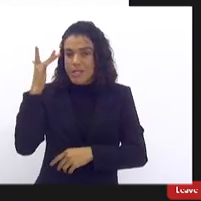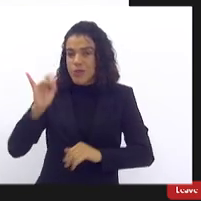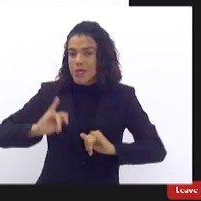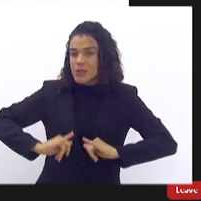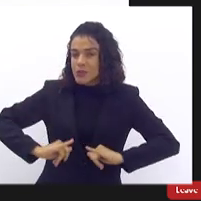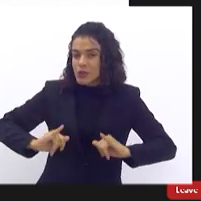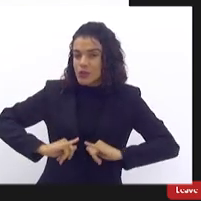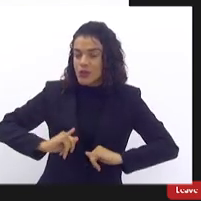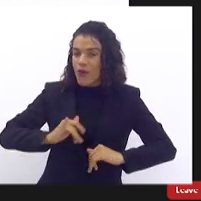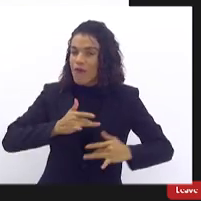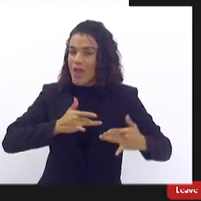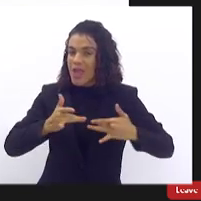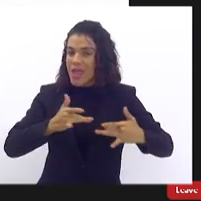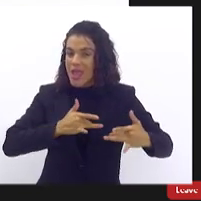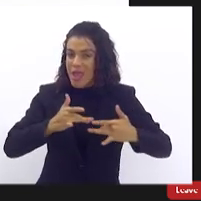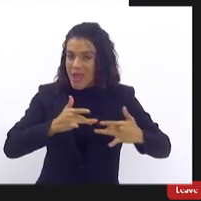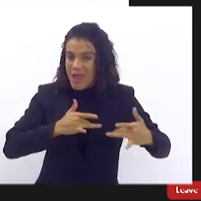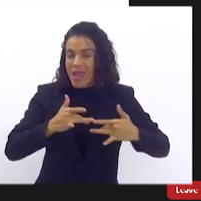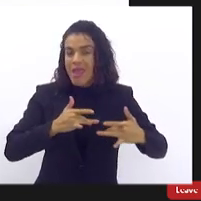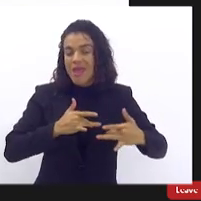sofreram efetivamente